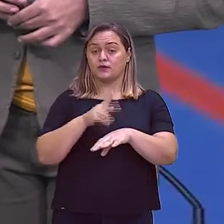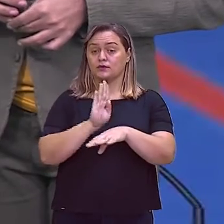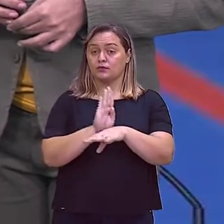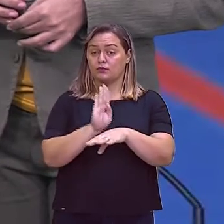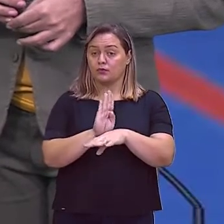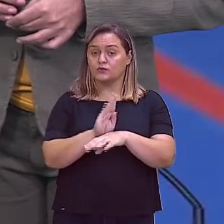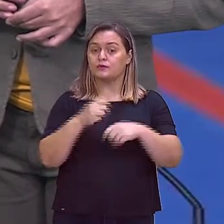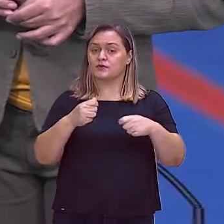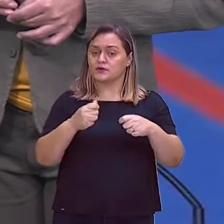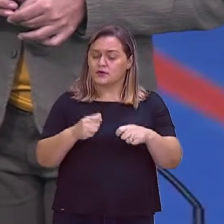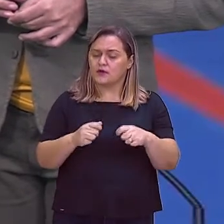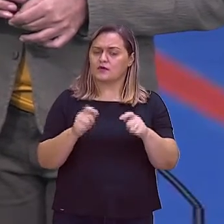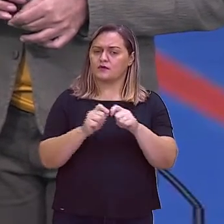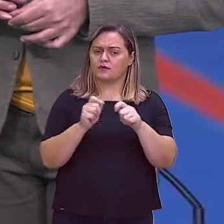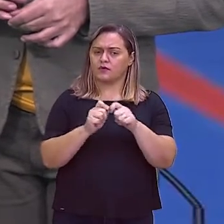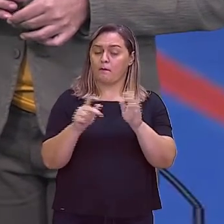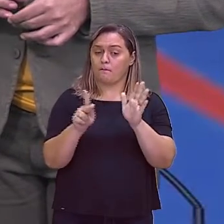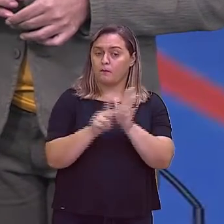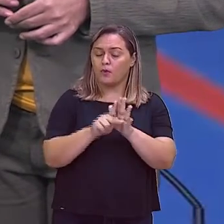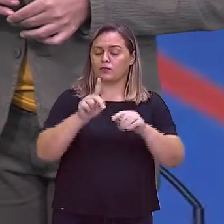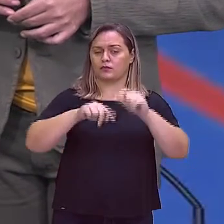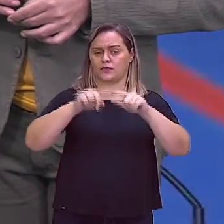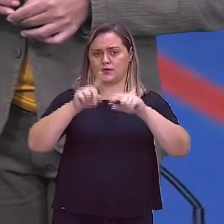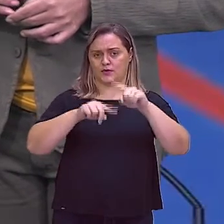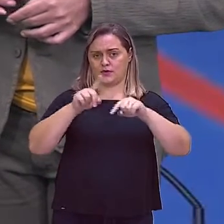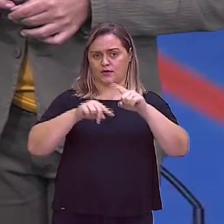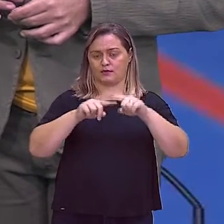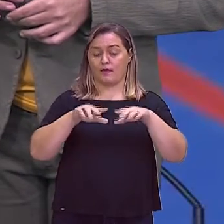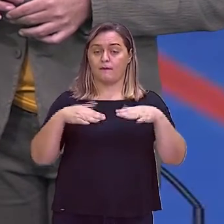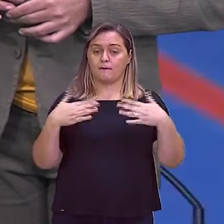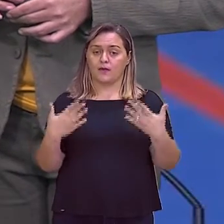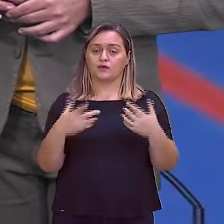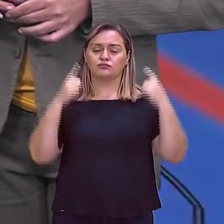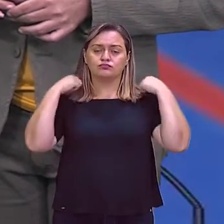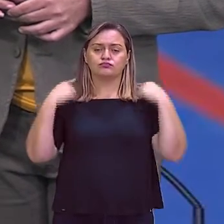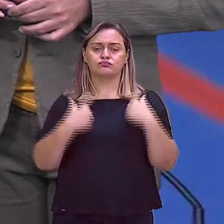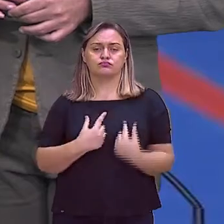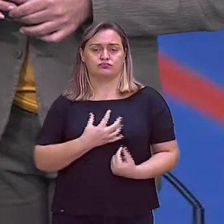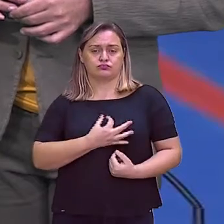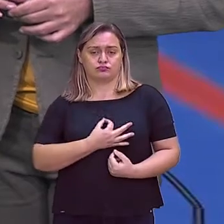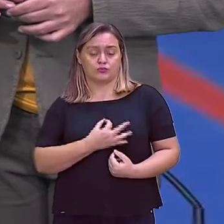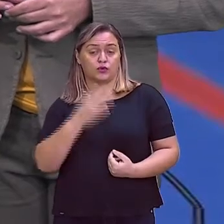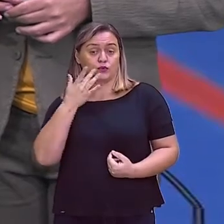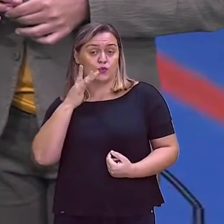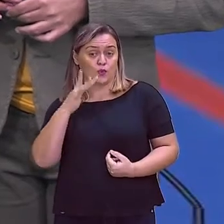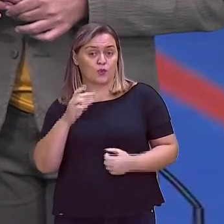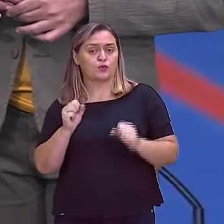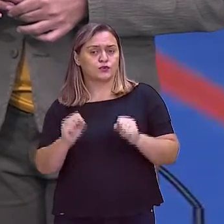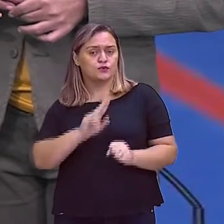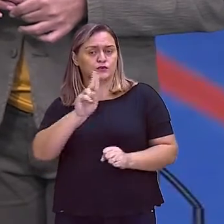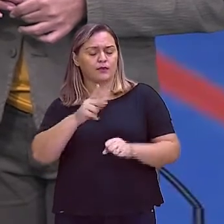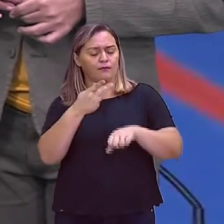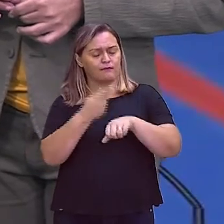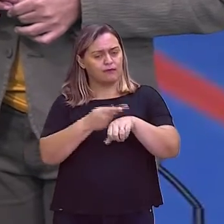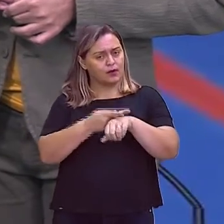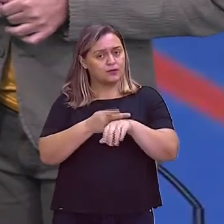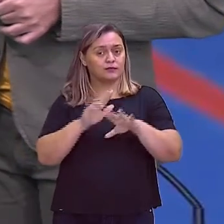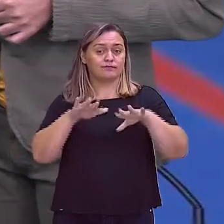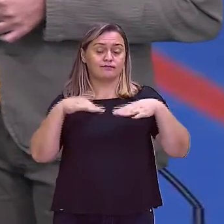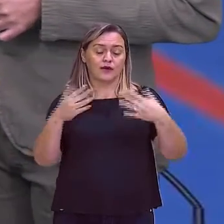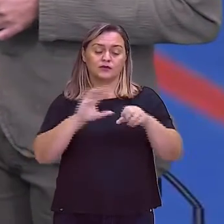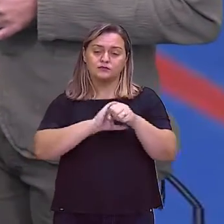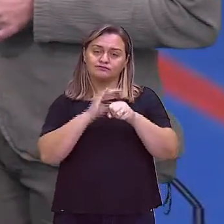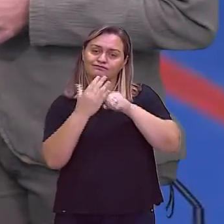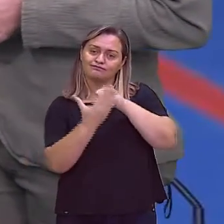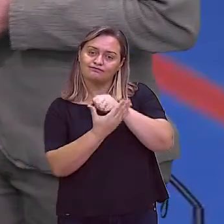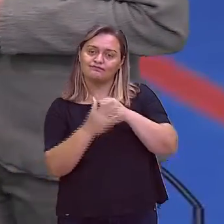seus respectivos materiais, ela determina que a medalha de ouro também seja feita de prata, mas, porém, banhada a